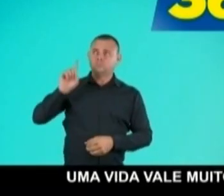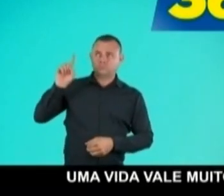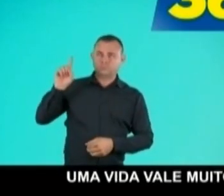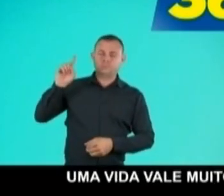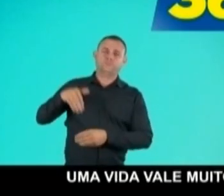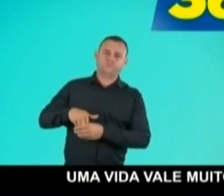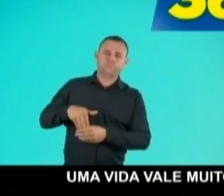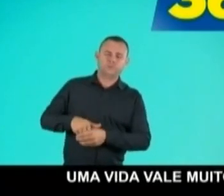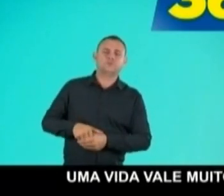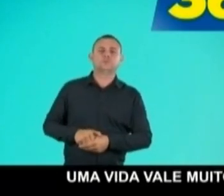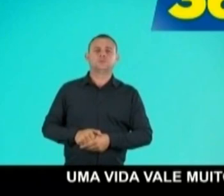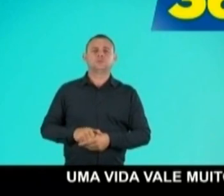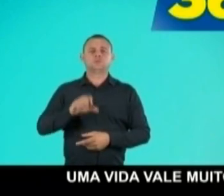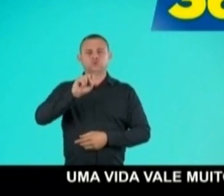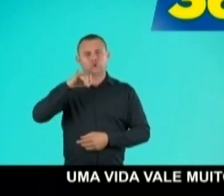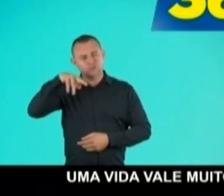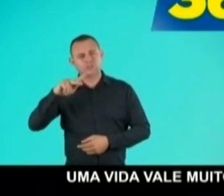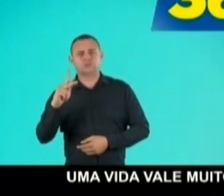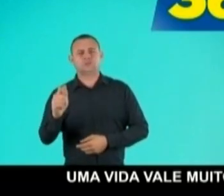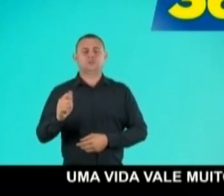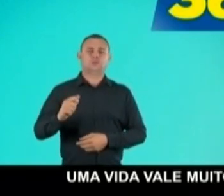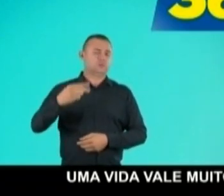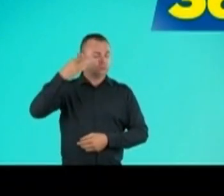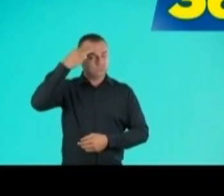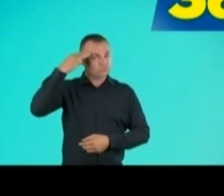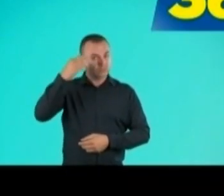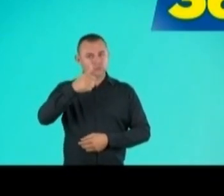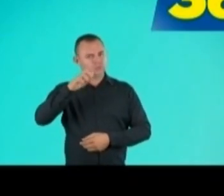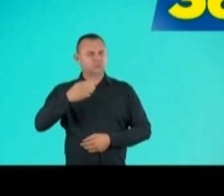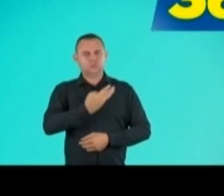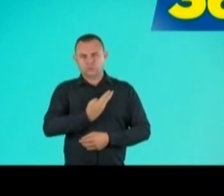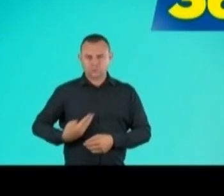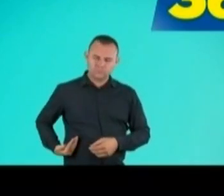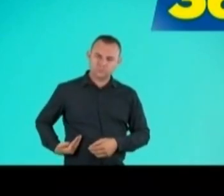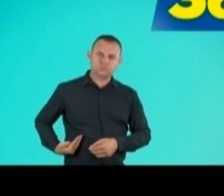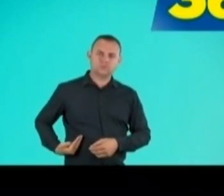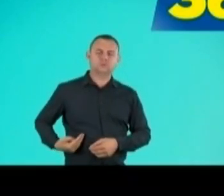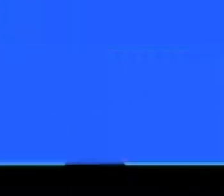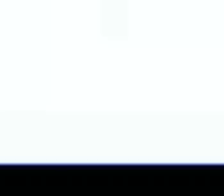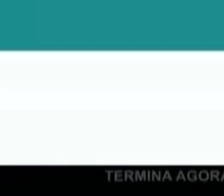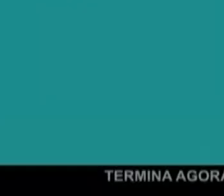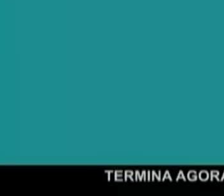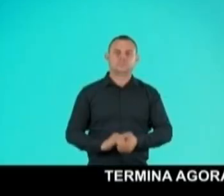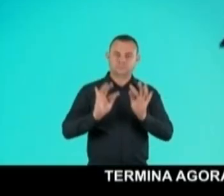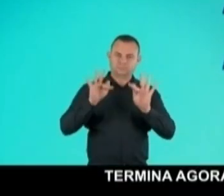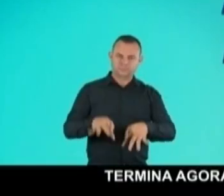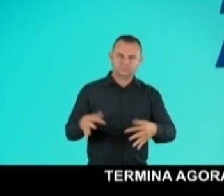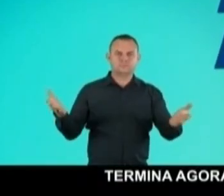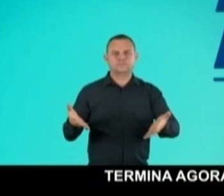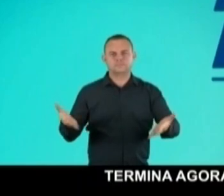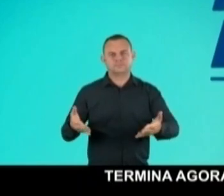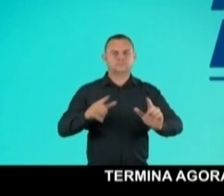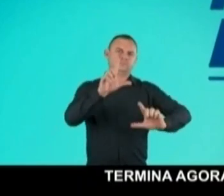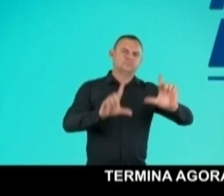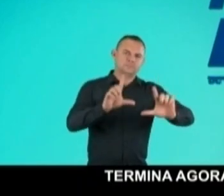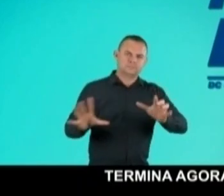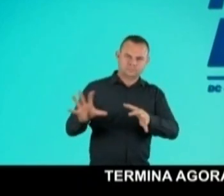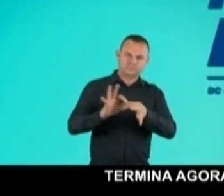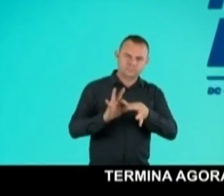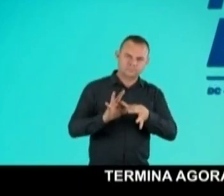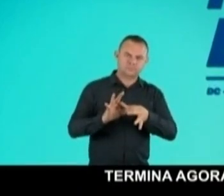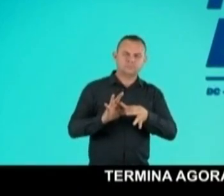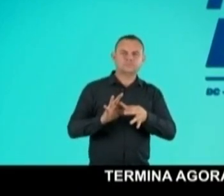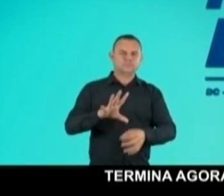vote 36999. Soninha do povo. Com Júnior Mota e governador 15. Termina agora o programa